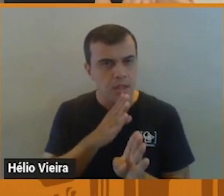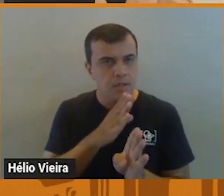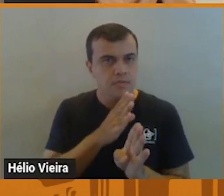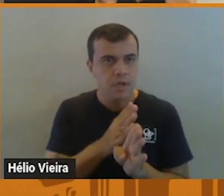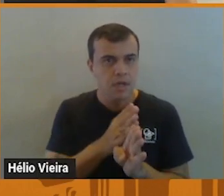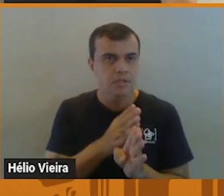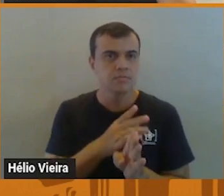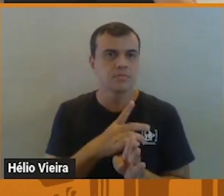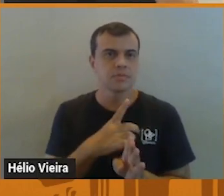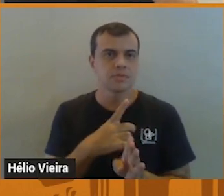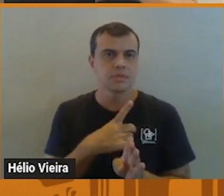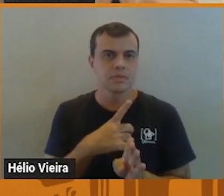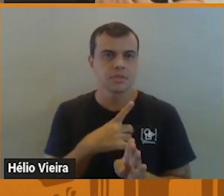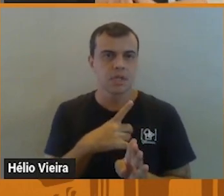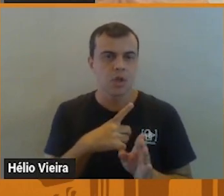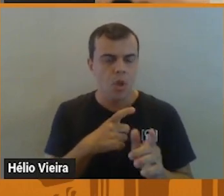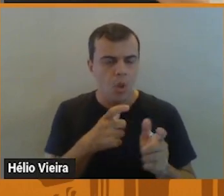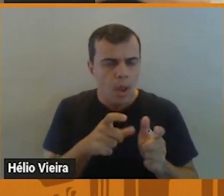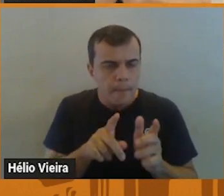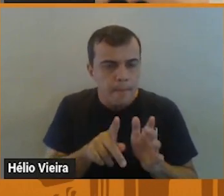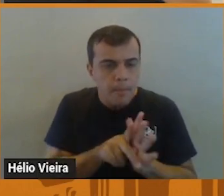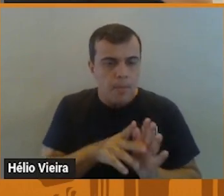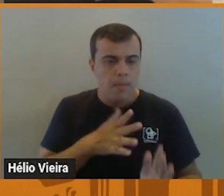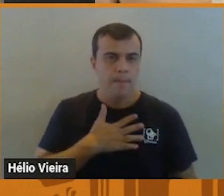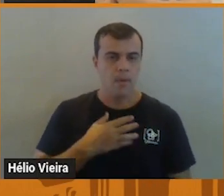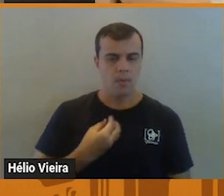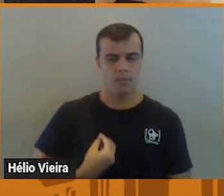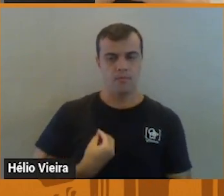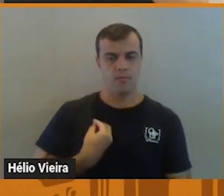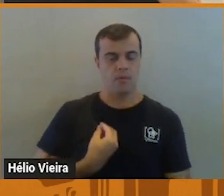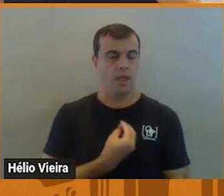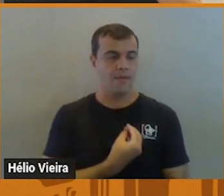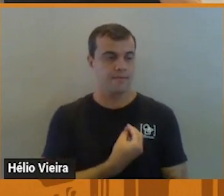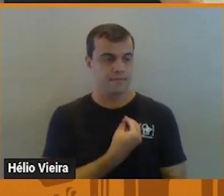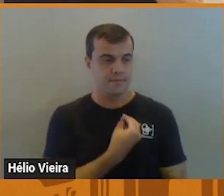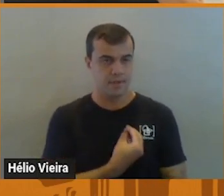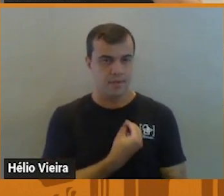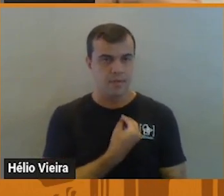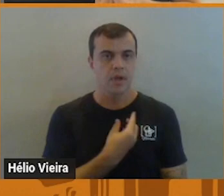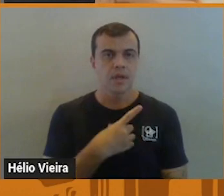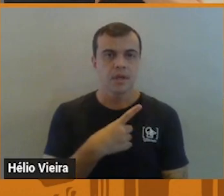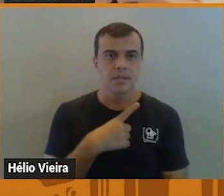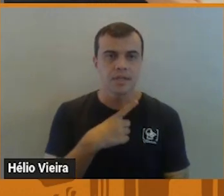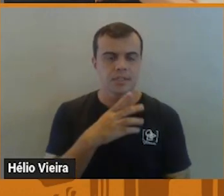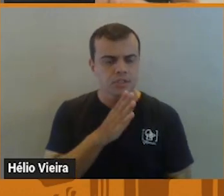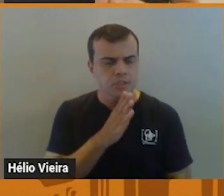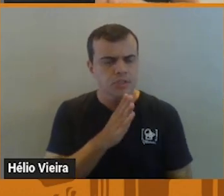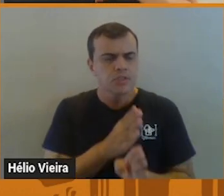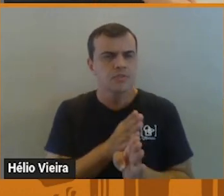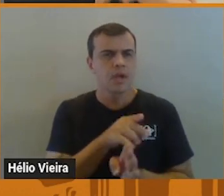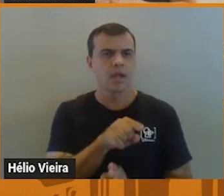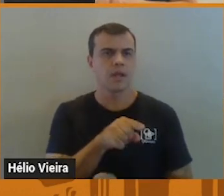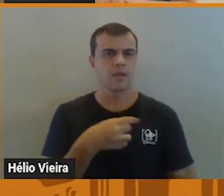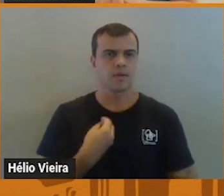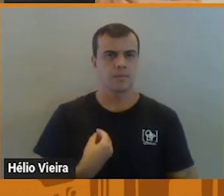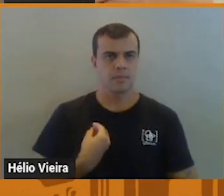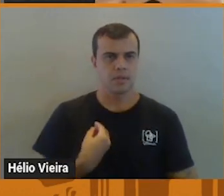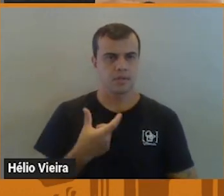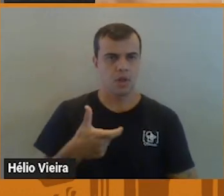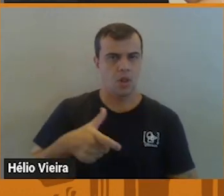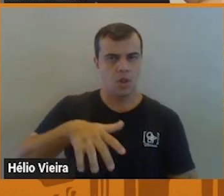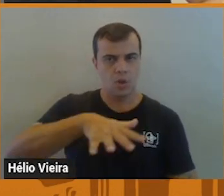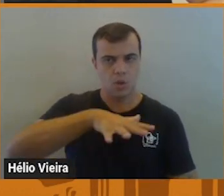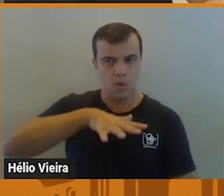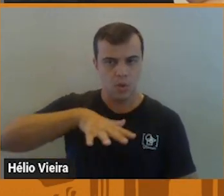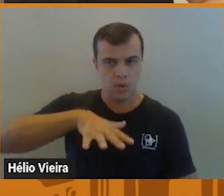passa a ser o território deles, o lugar onde eles vivem, o lugar onde que eles se identificam como pertencentes àquele